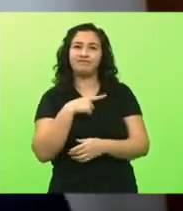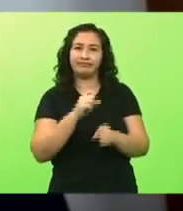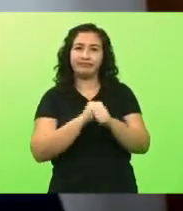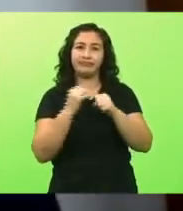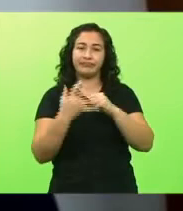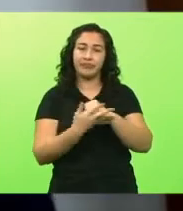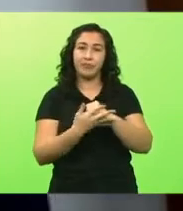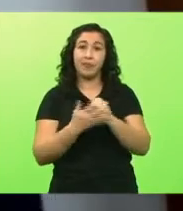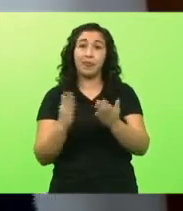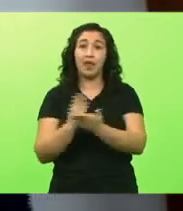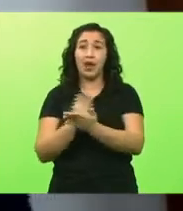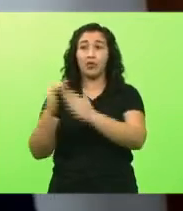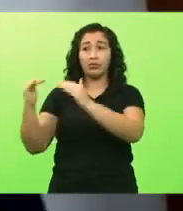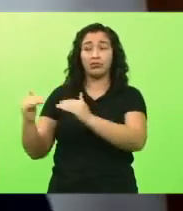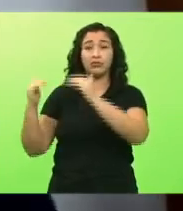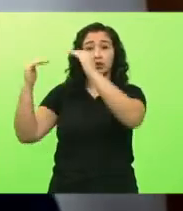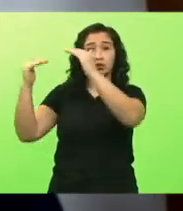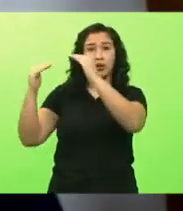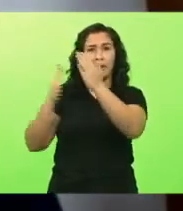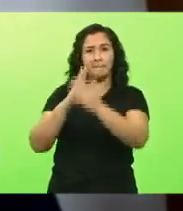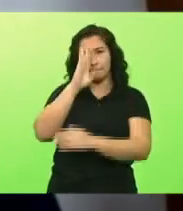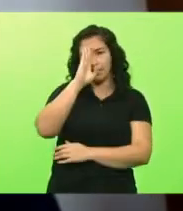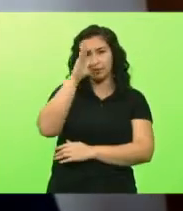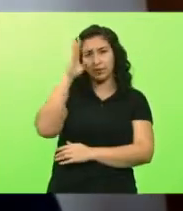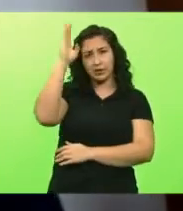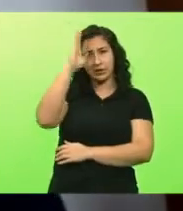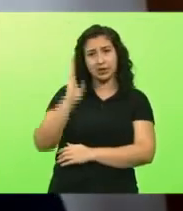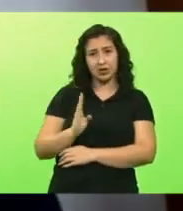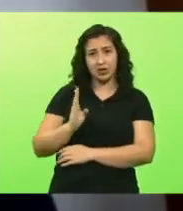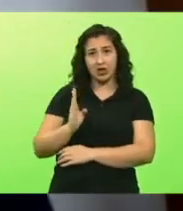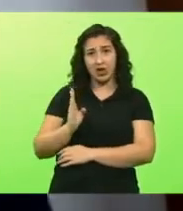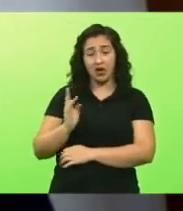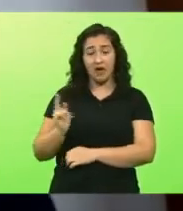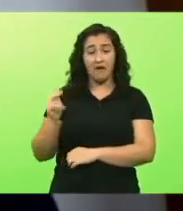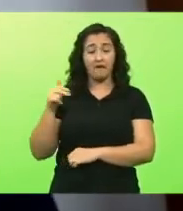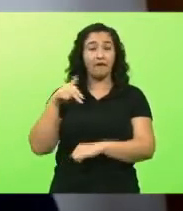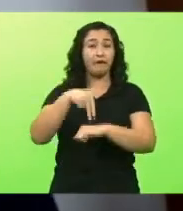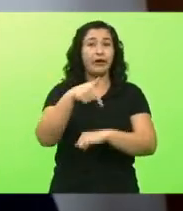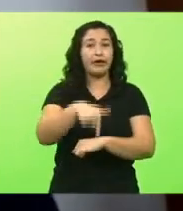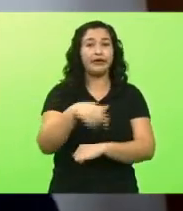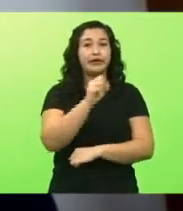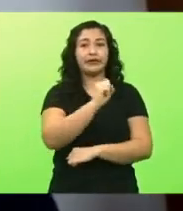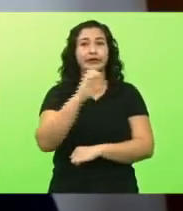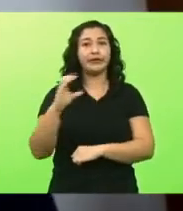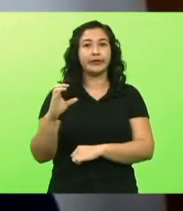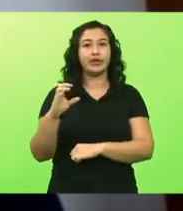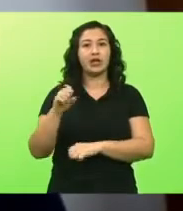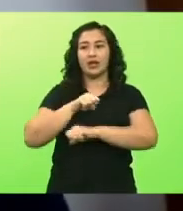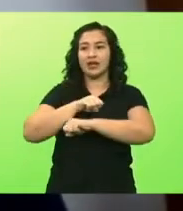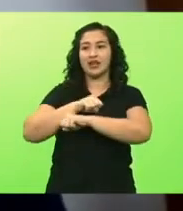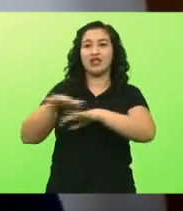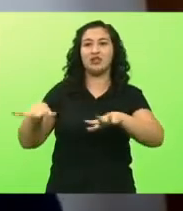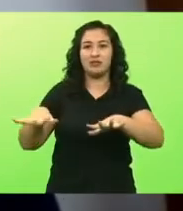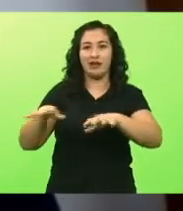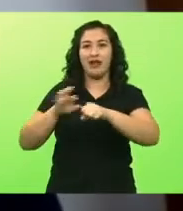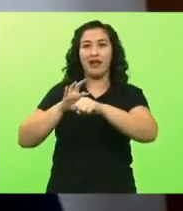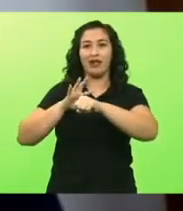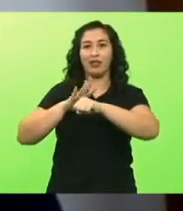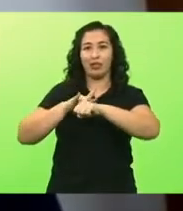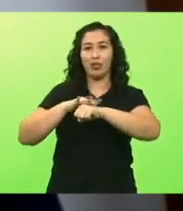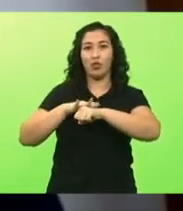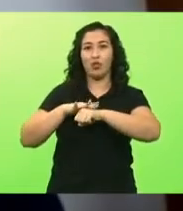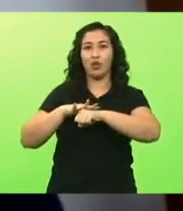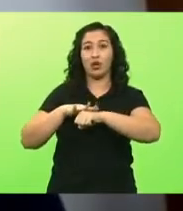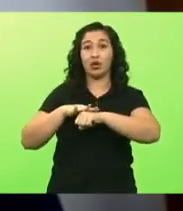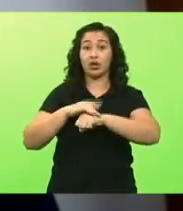autoridades, principalmente nacionais, venham para cá, para Santa Catarina, espalhar a doença, nós temos que,